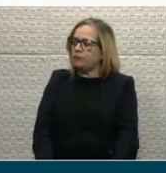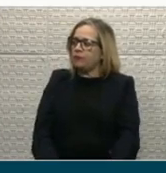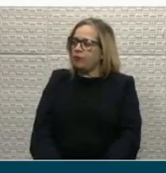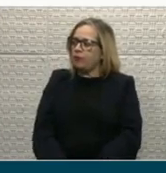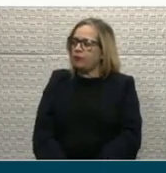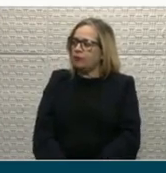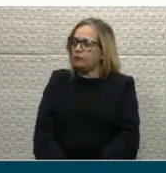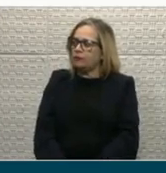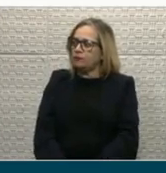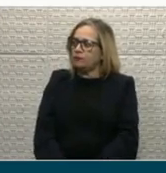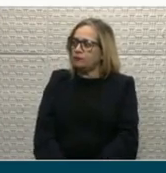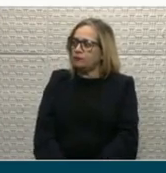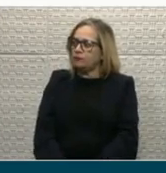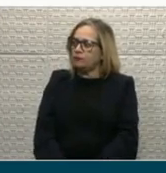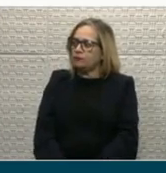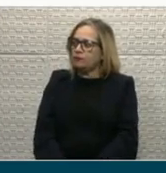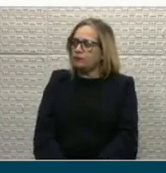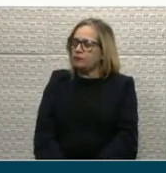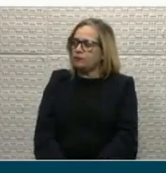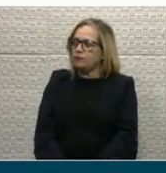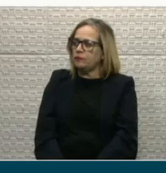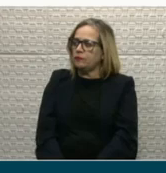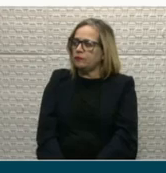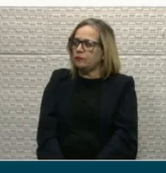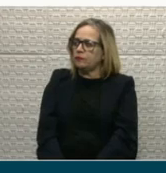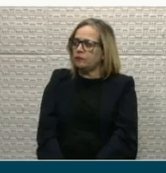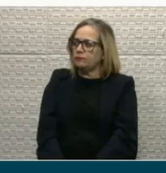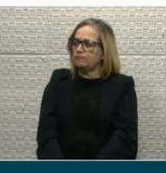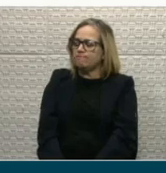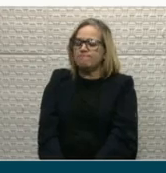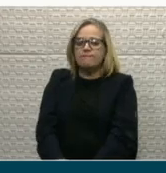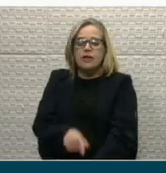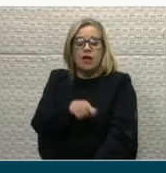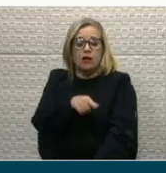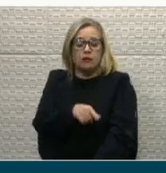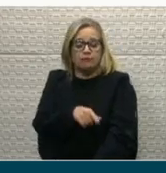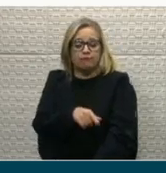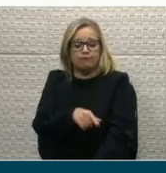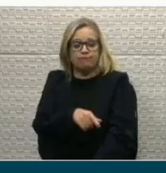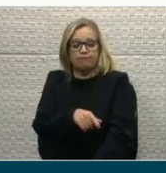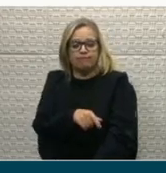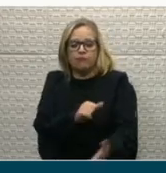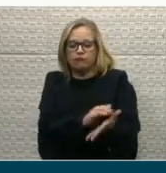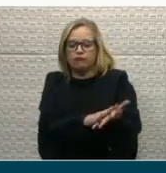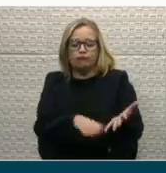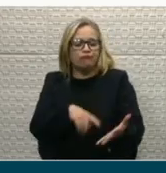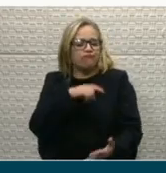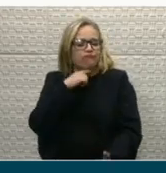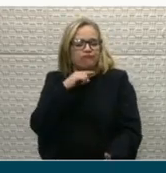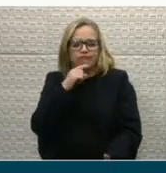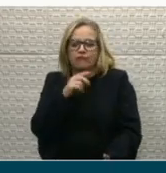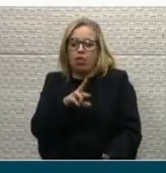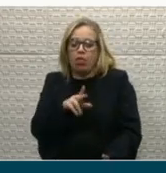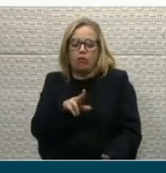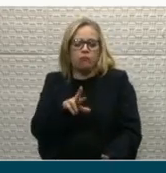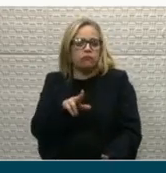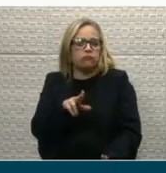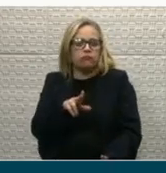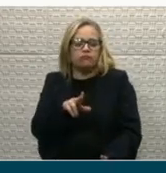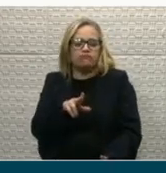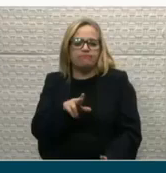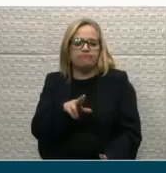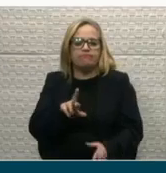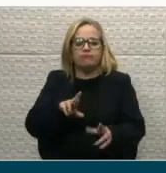em vetores menos yx, eu não consigo nenhum vetor diferente de zero que seja